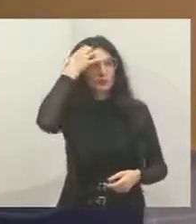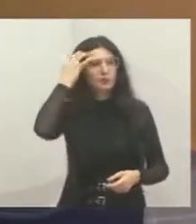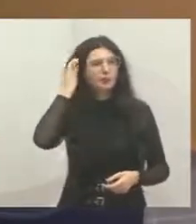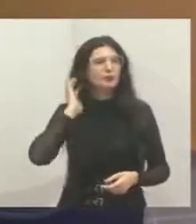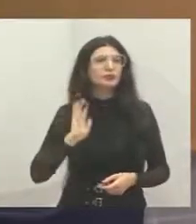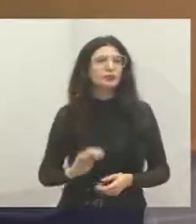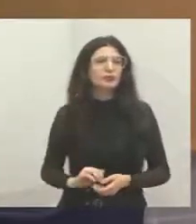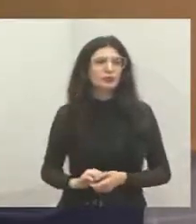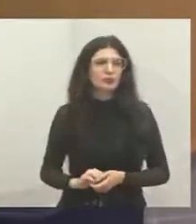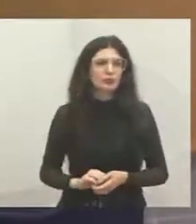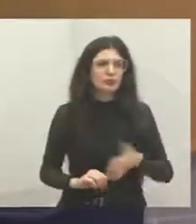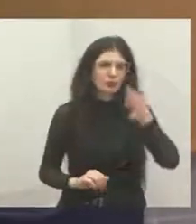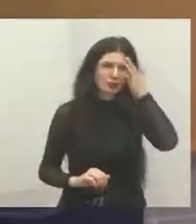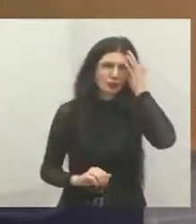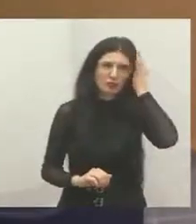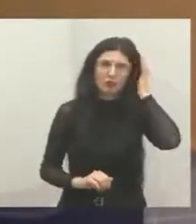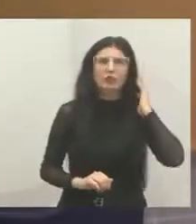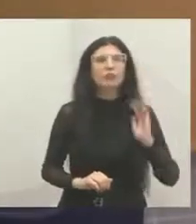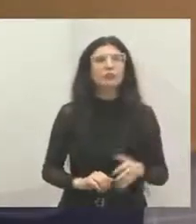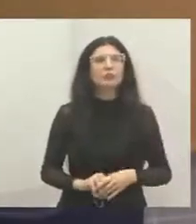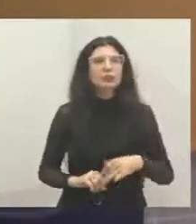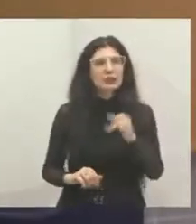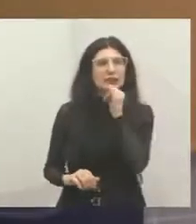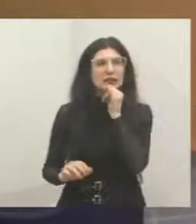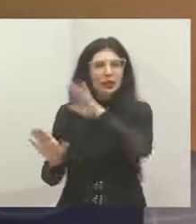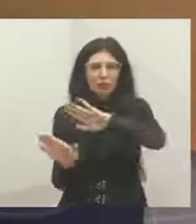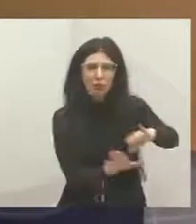você arrumar as vias, você tem o serviço que é